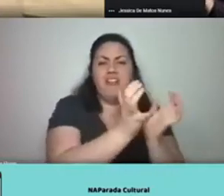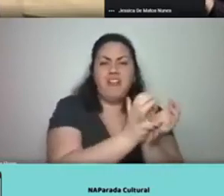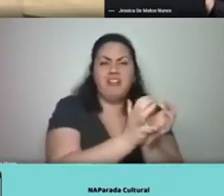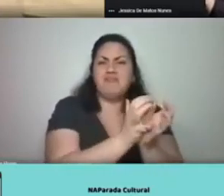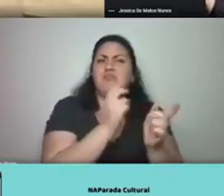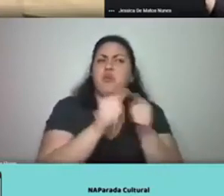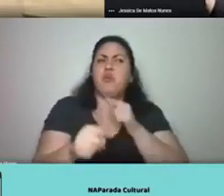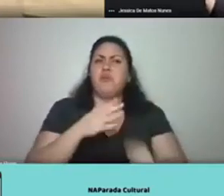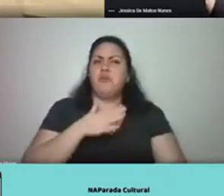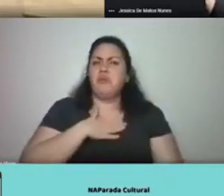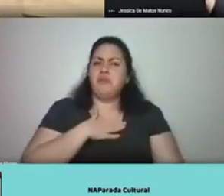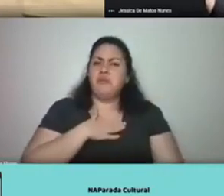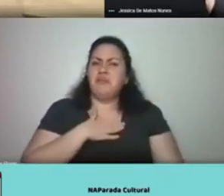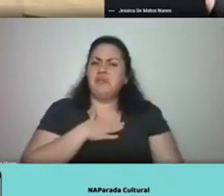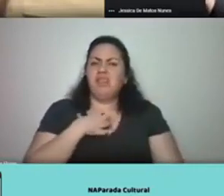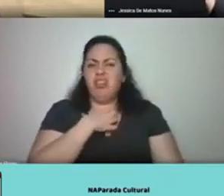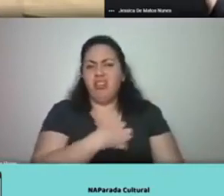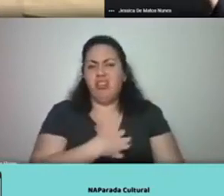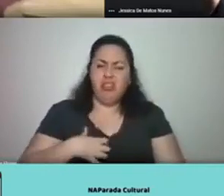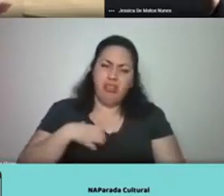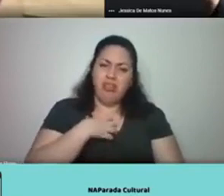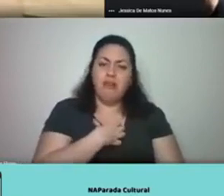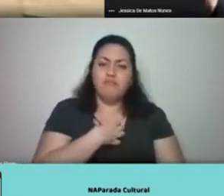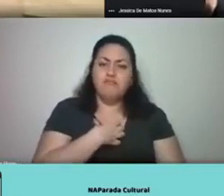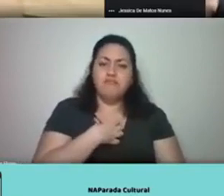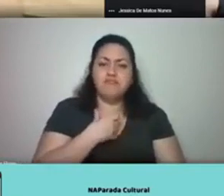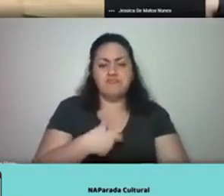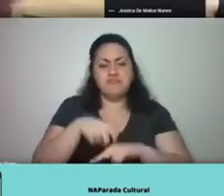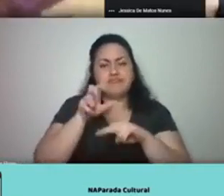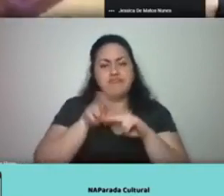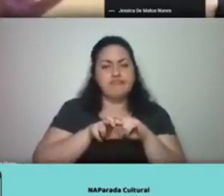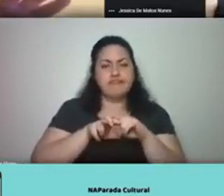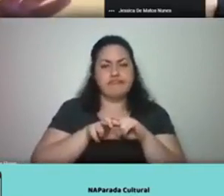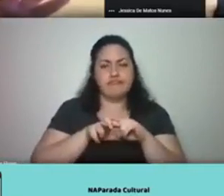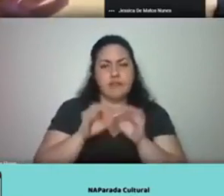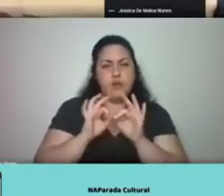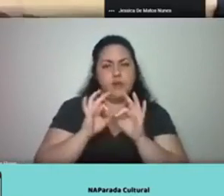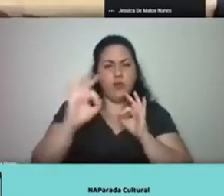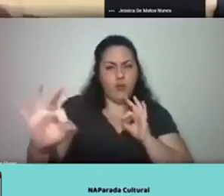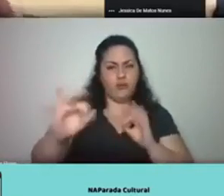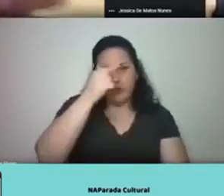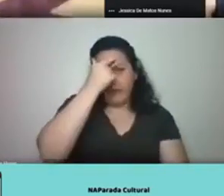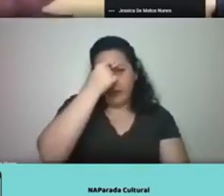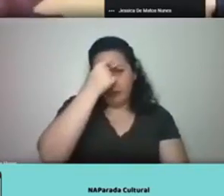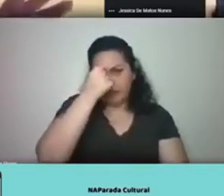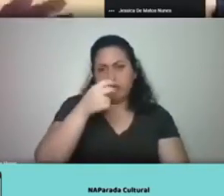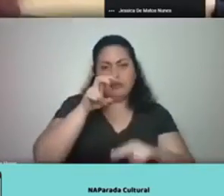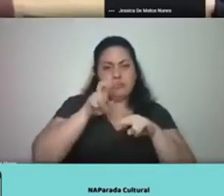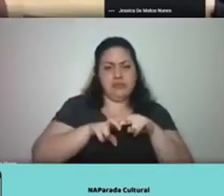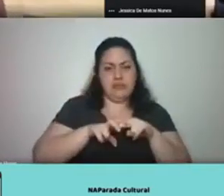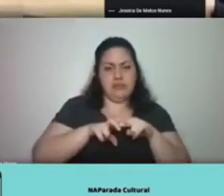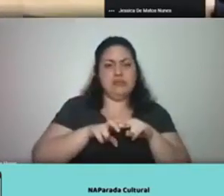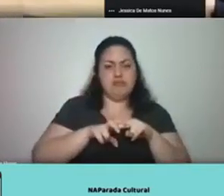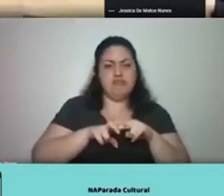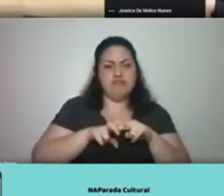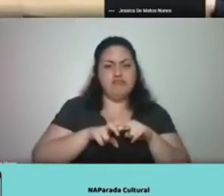se frustrou, né, e aí ele sentou distante, assim, na faculdade para conversar, e ela sentou do lado dele